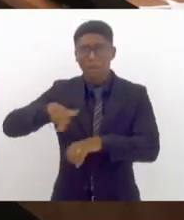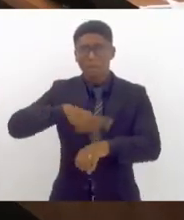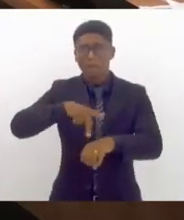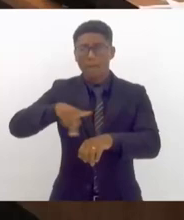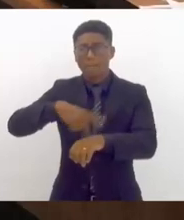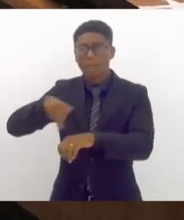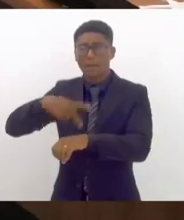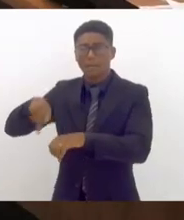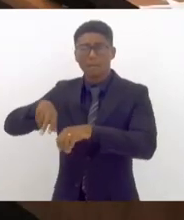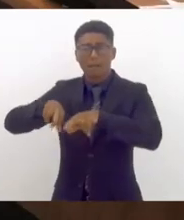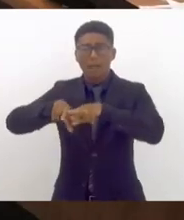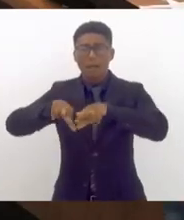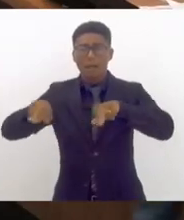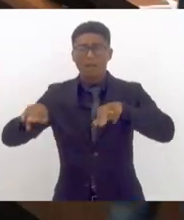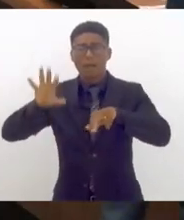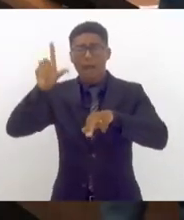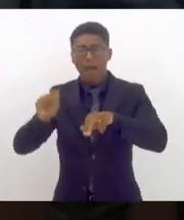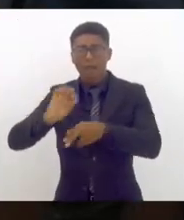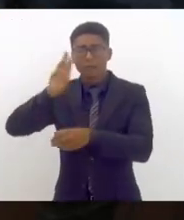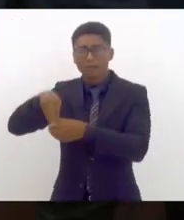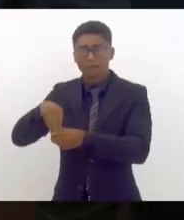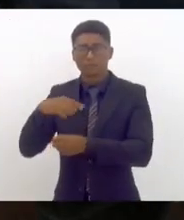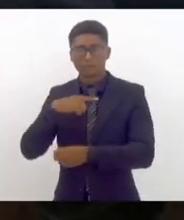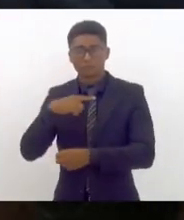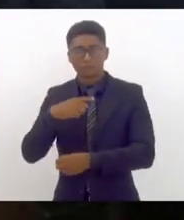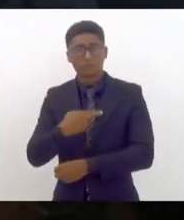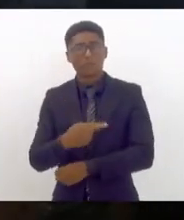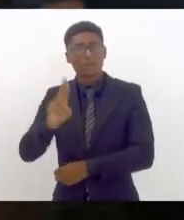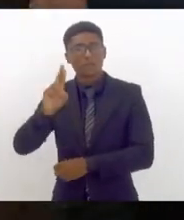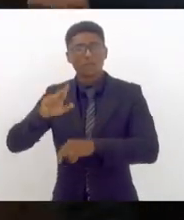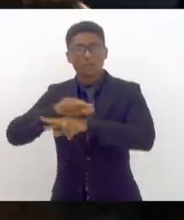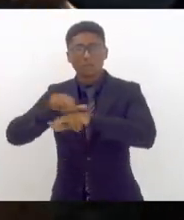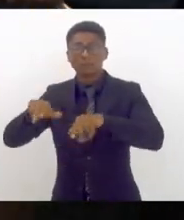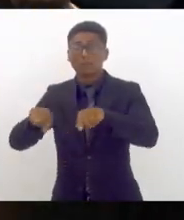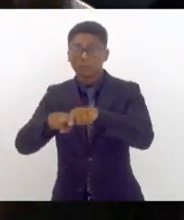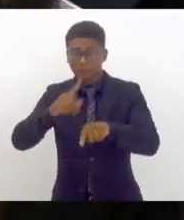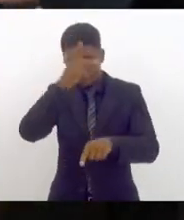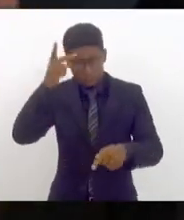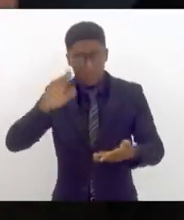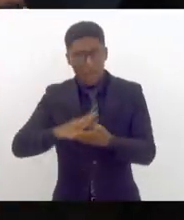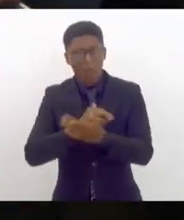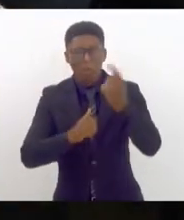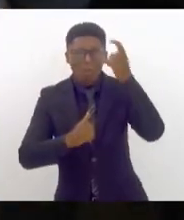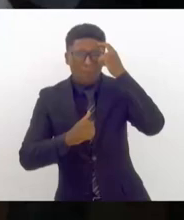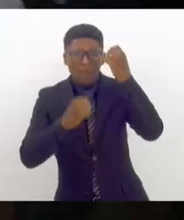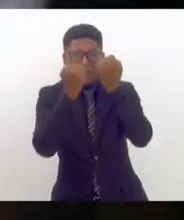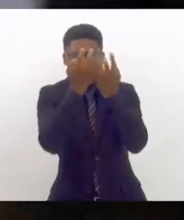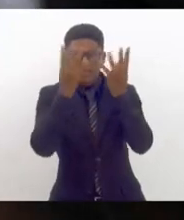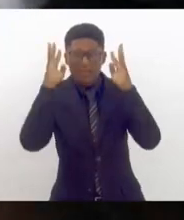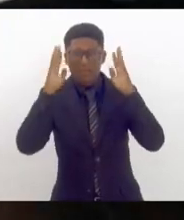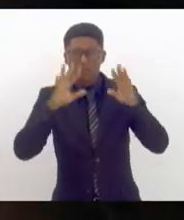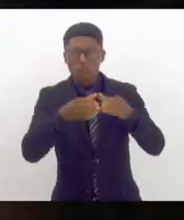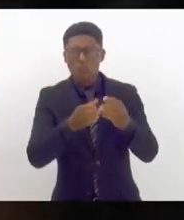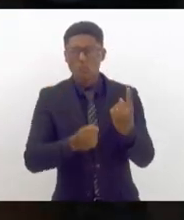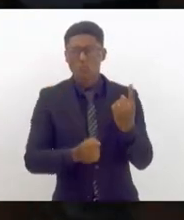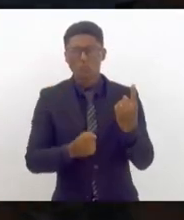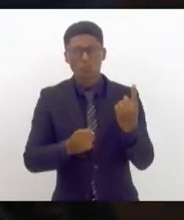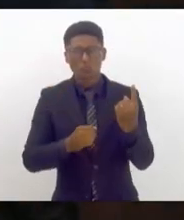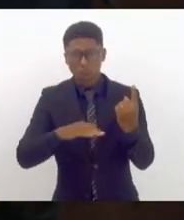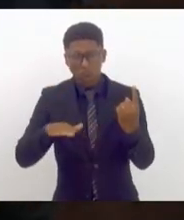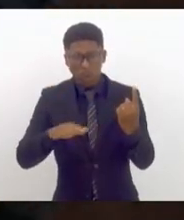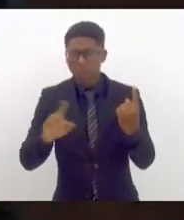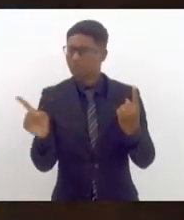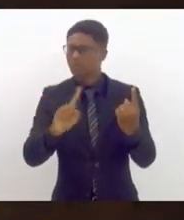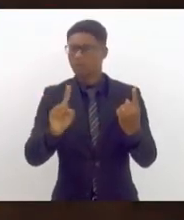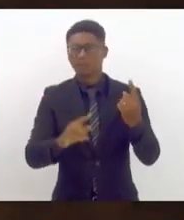religiões? Muita gente acha que os povos indígenas é uma coisa só. Também não é verdade.